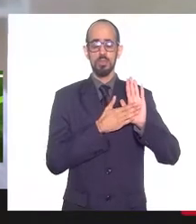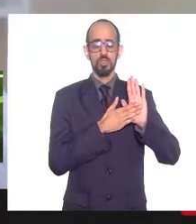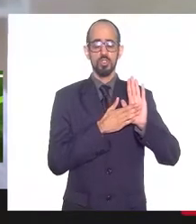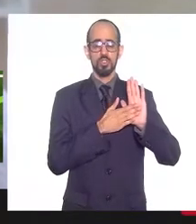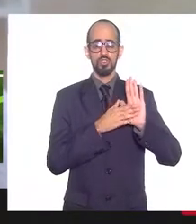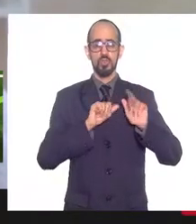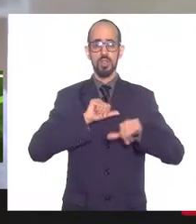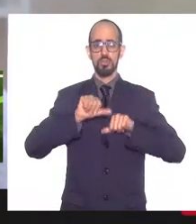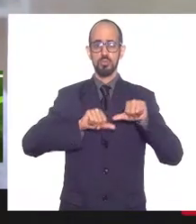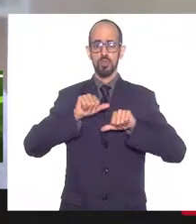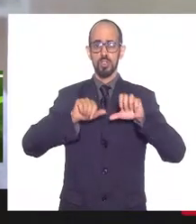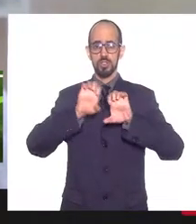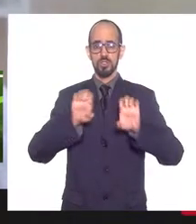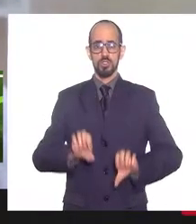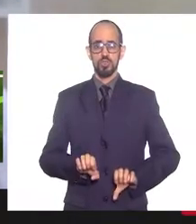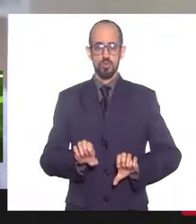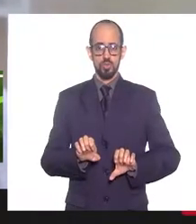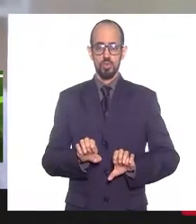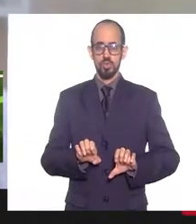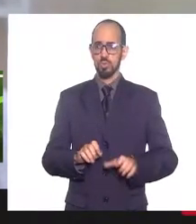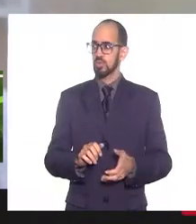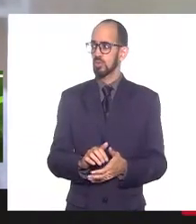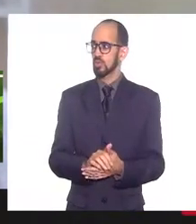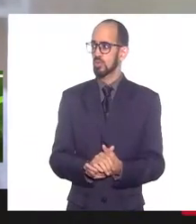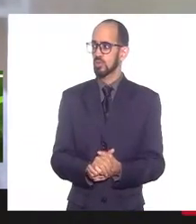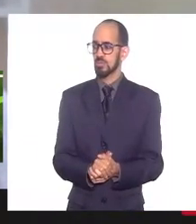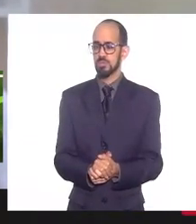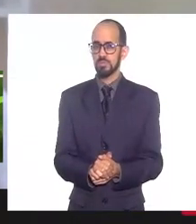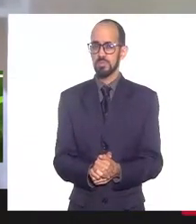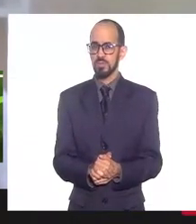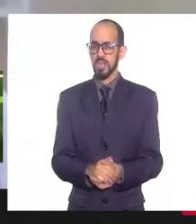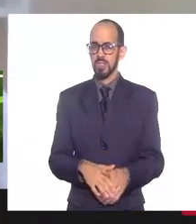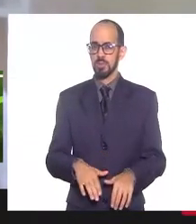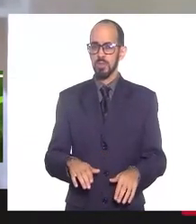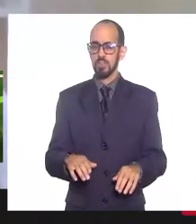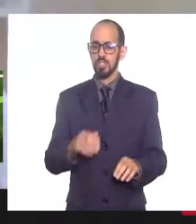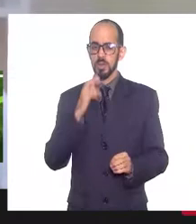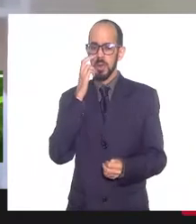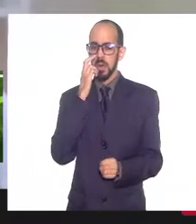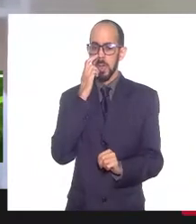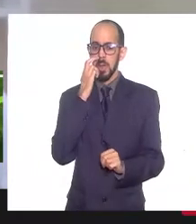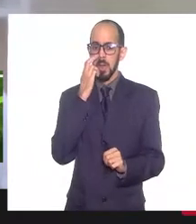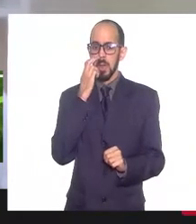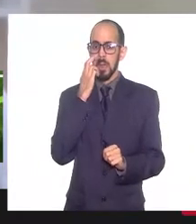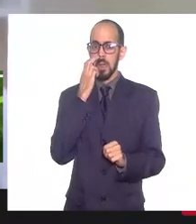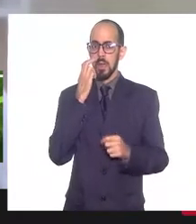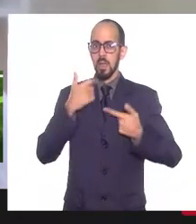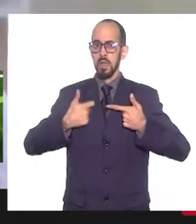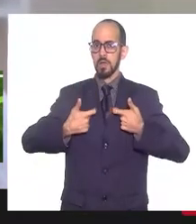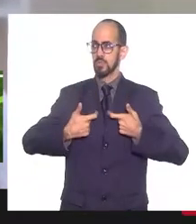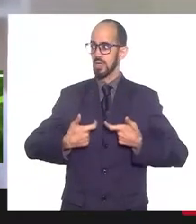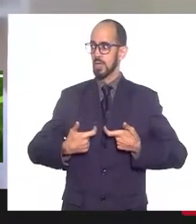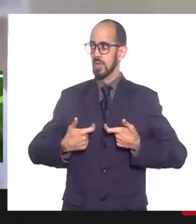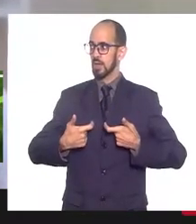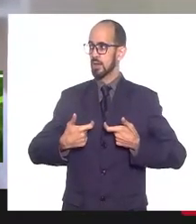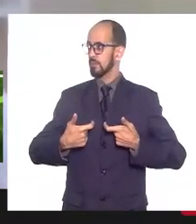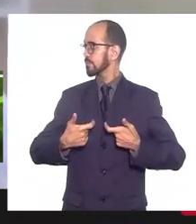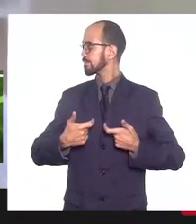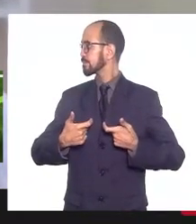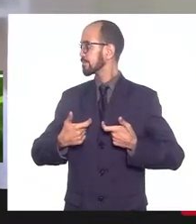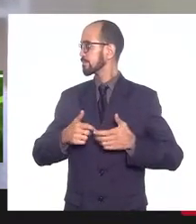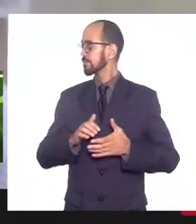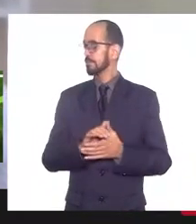mudanças estruturais. Não há uma só guerra que dure para sempre. As piores, as